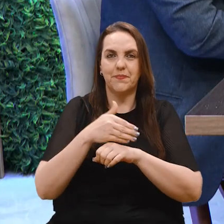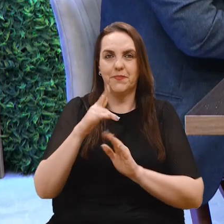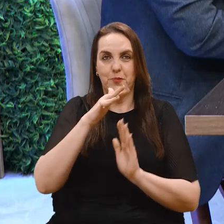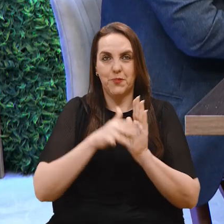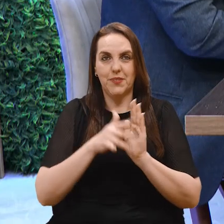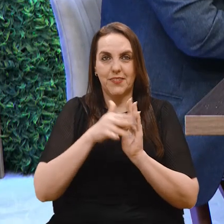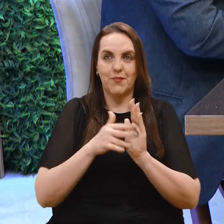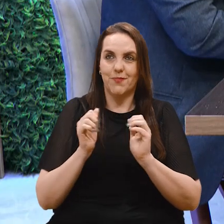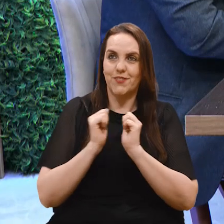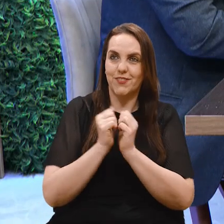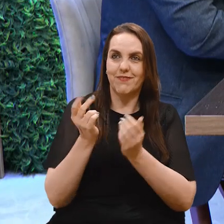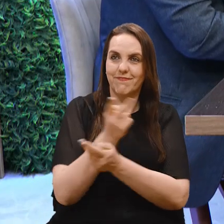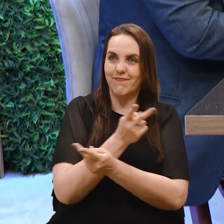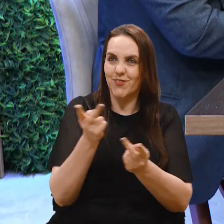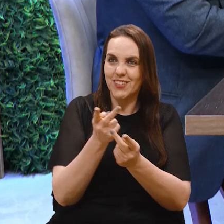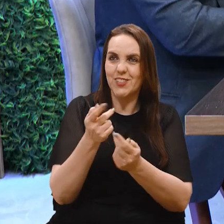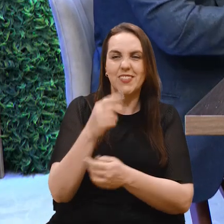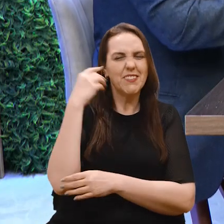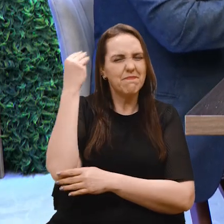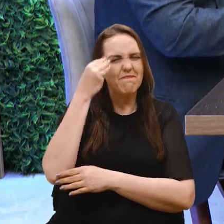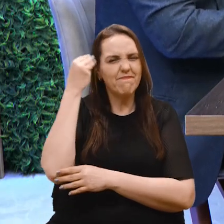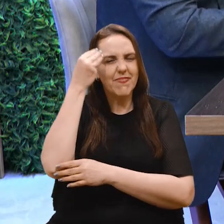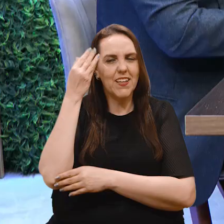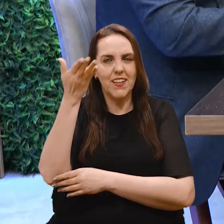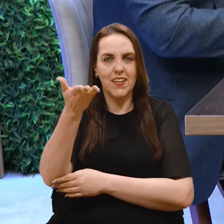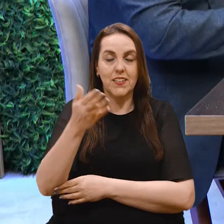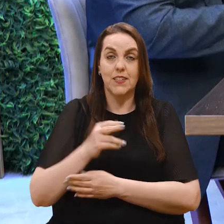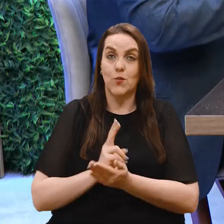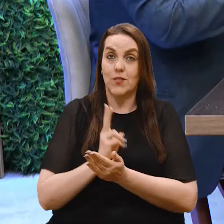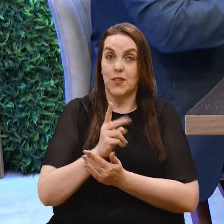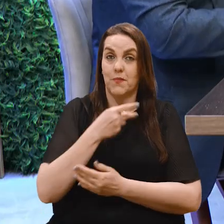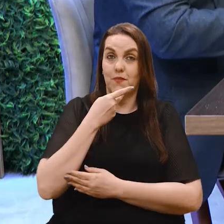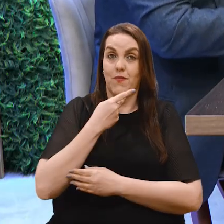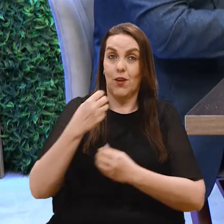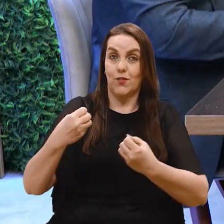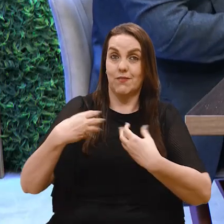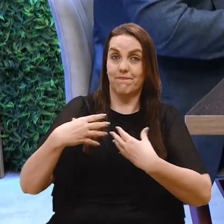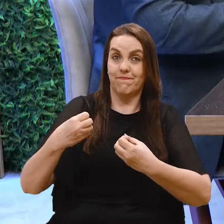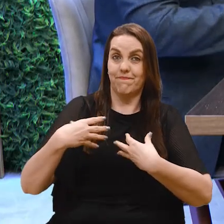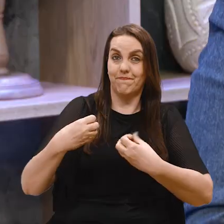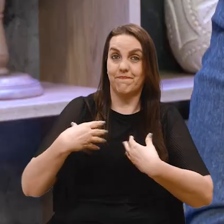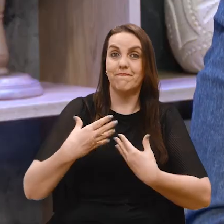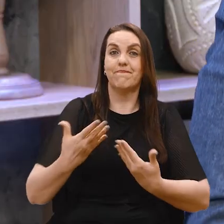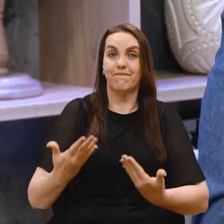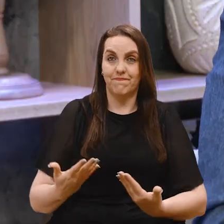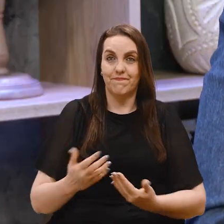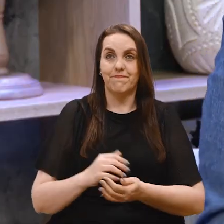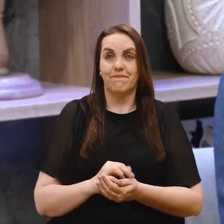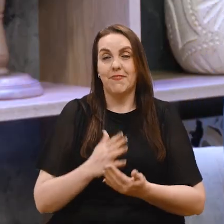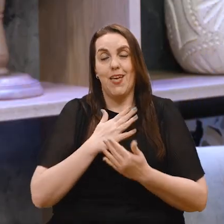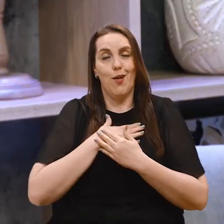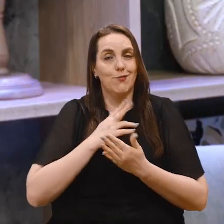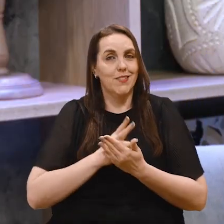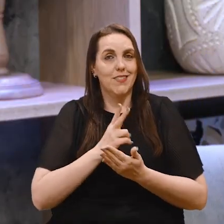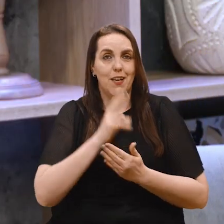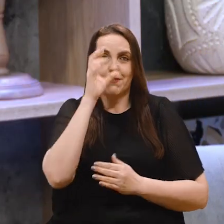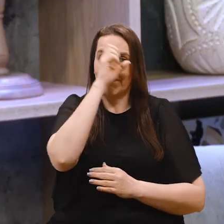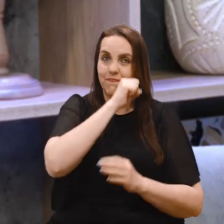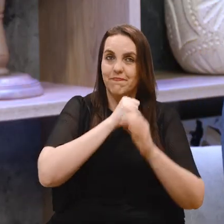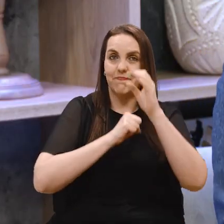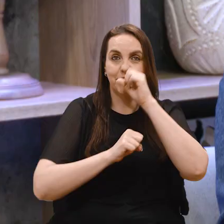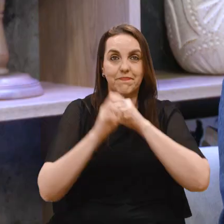são pessoas muito experientes e que, como eu sempre digo, acabam nos ensinando bastante. Eu estou sempre aprendendo sobre a